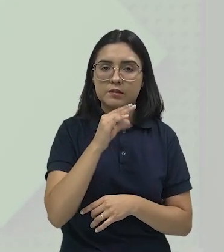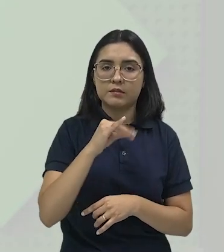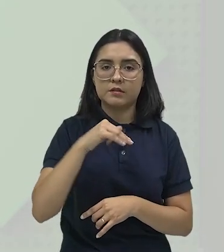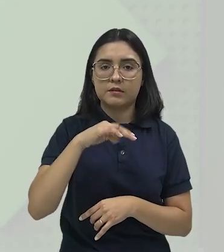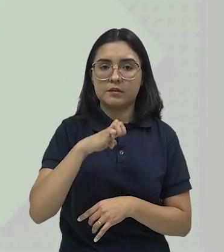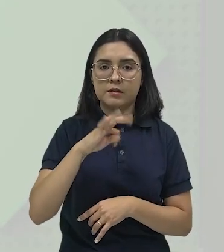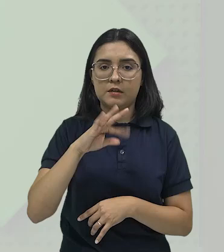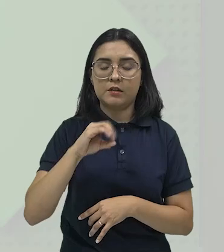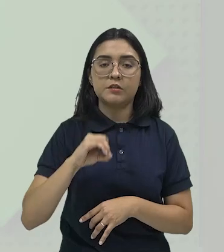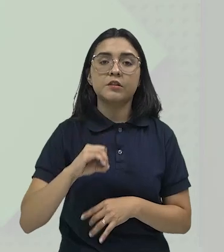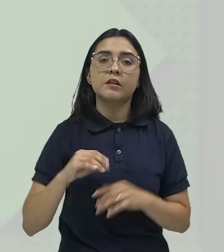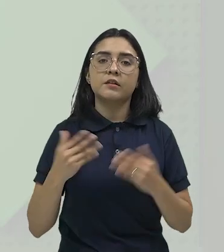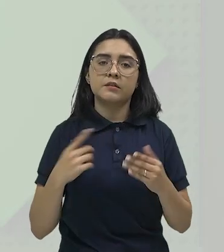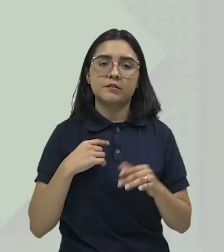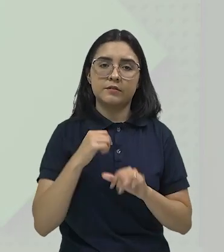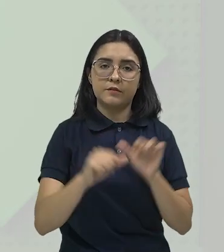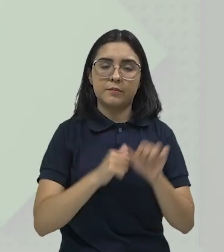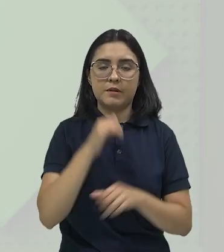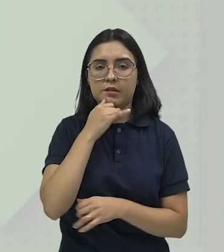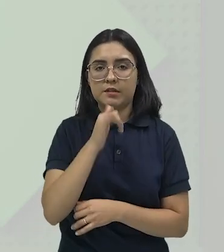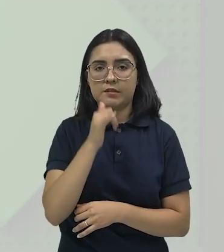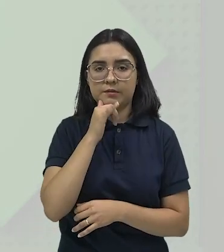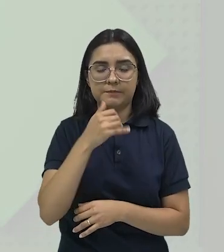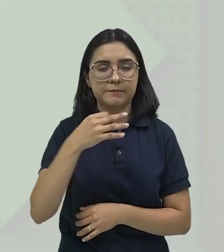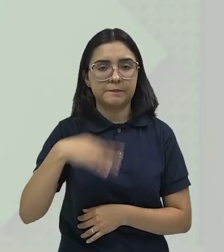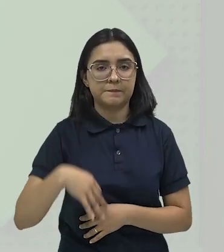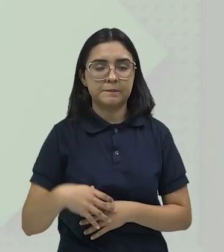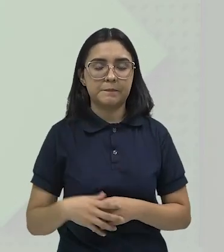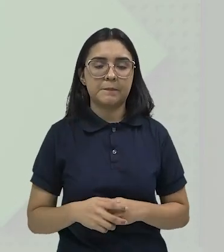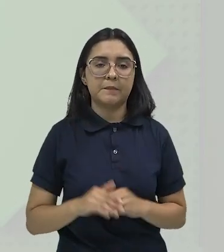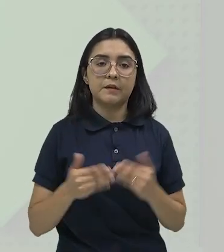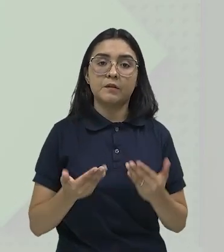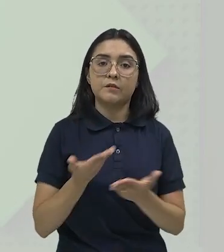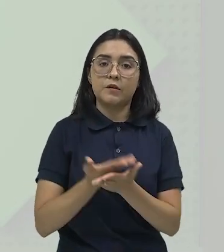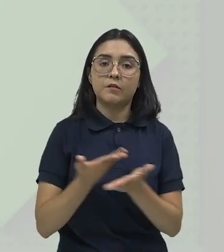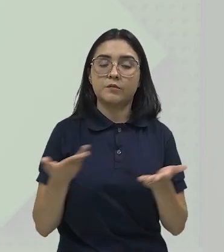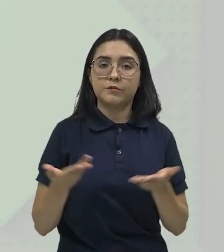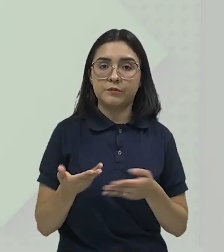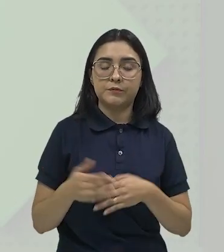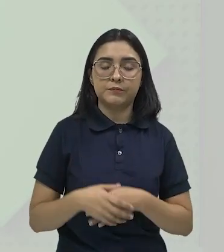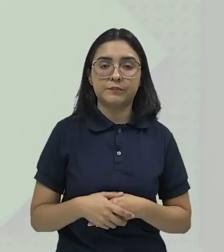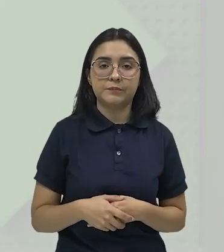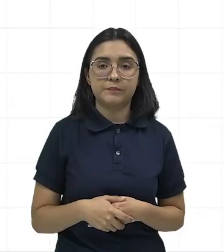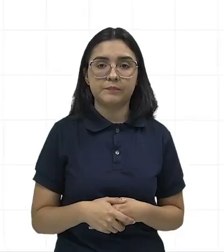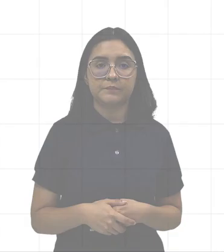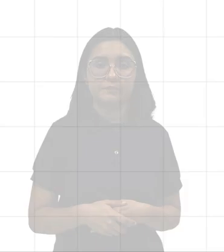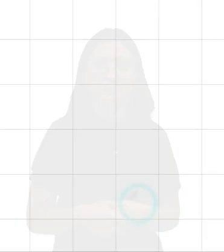sendo transformada em eletricidade, certo? Essa foi a nossa aula.